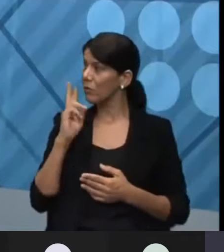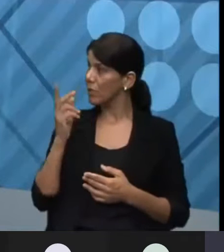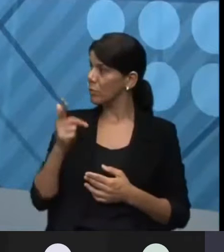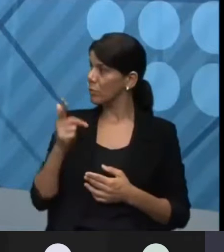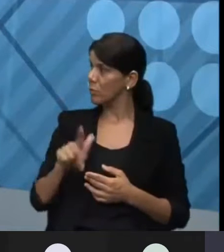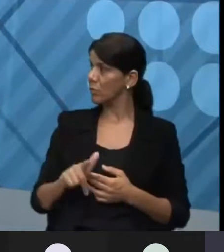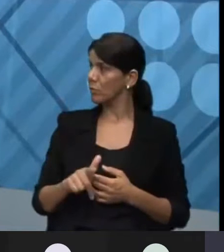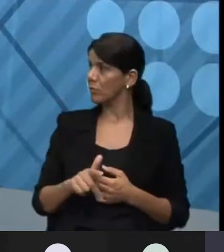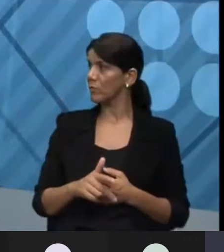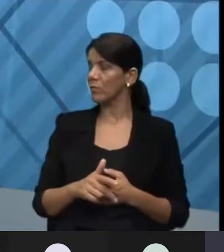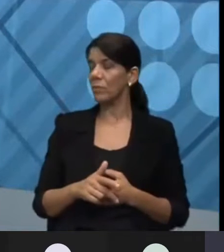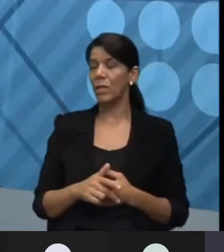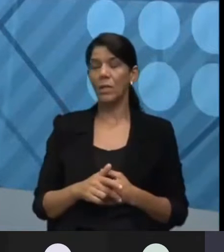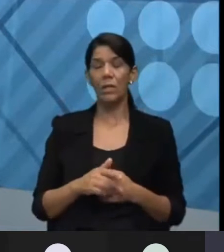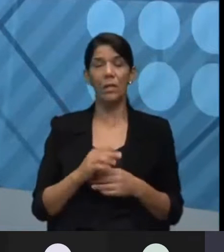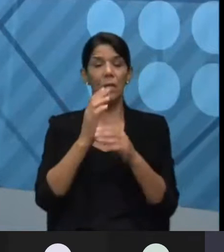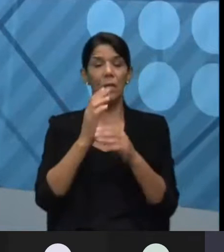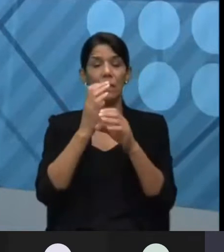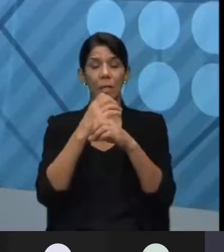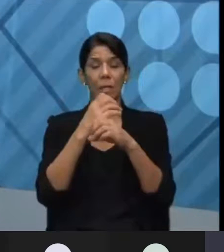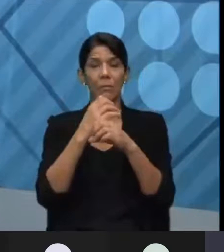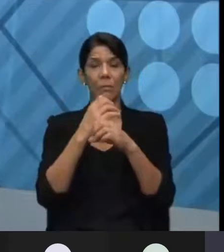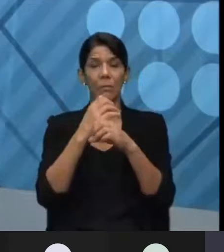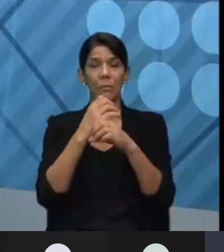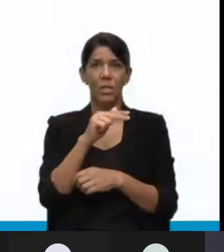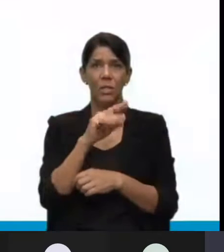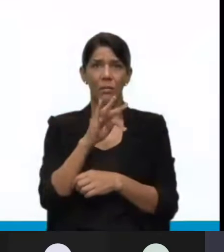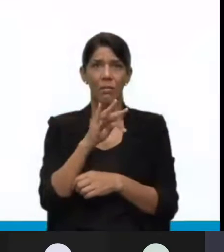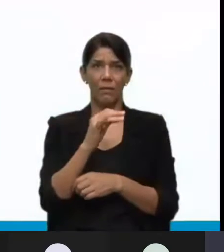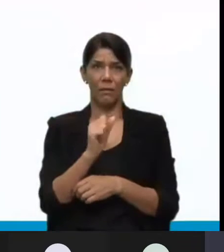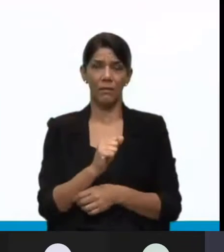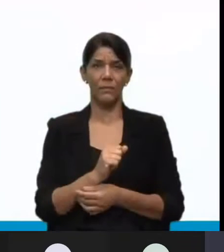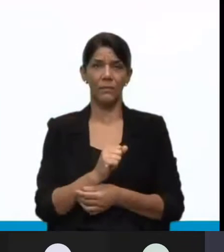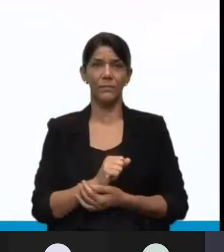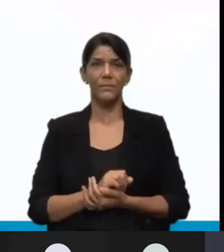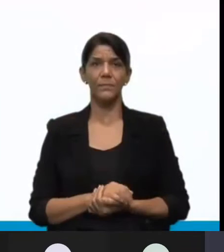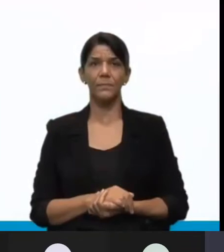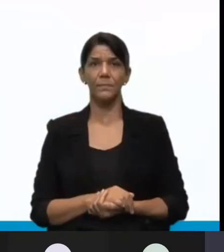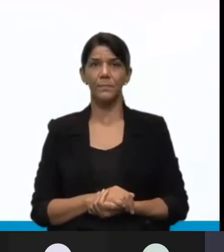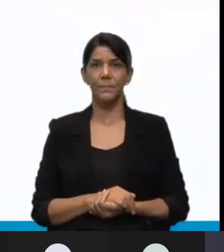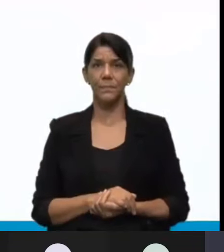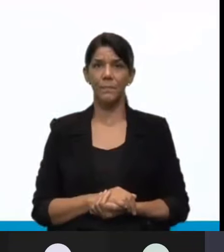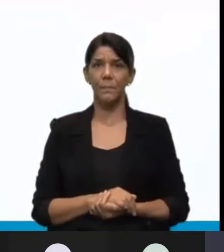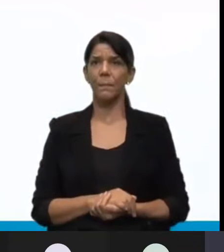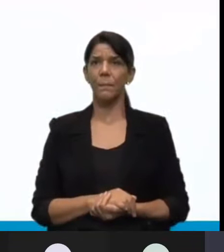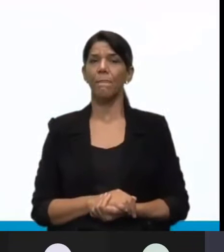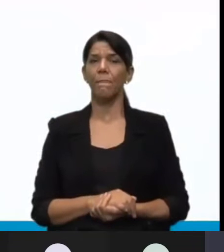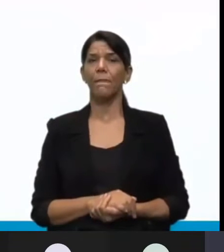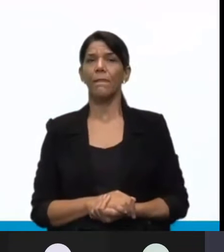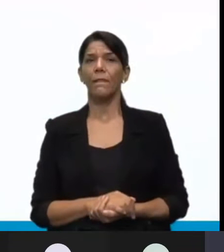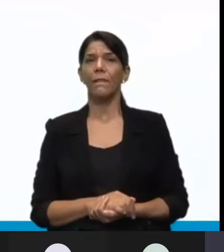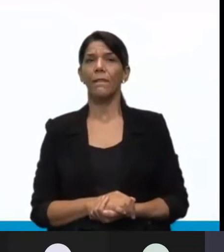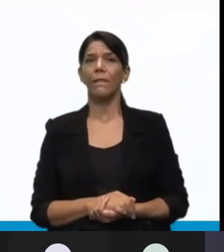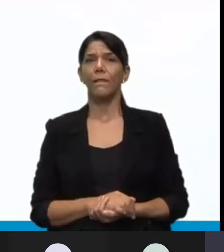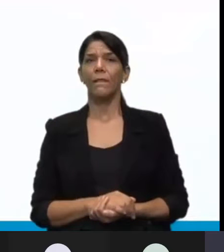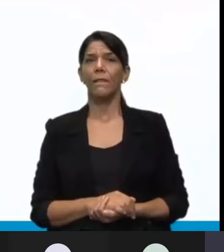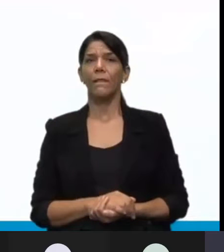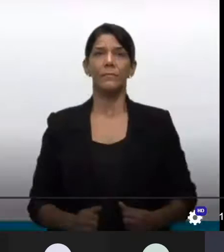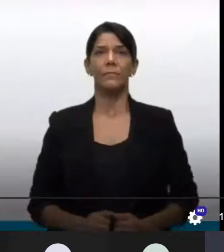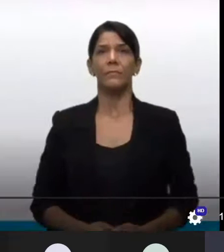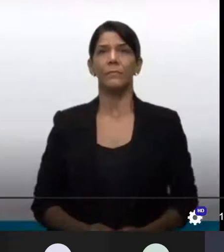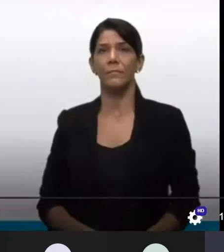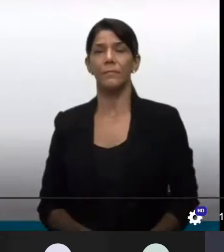agora observar, né, a nossa lâmina, então, de artéria. Vamos lá. Então, aqui nós temos a lâmina de artéria, então, uma visão